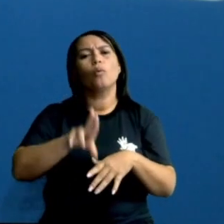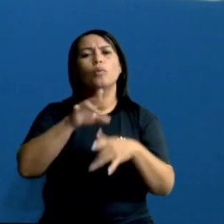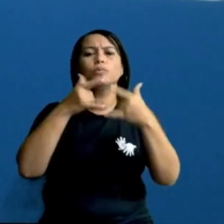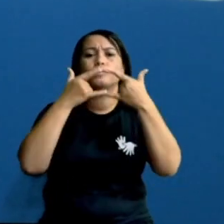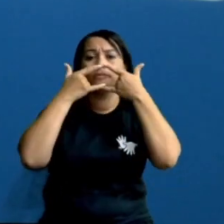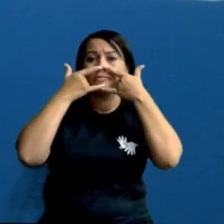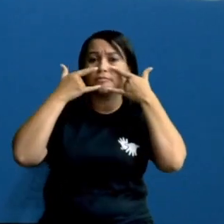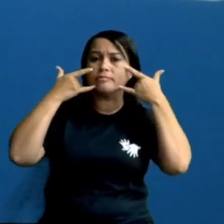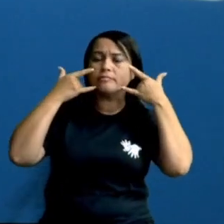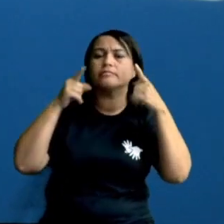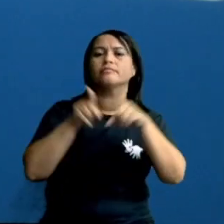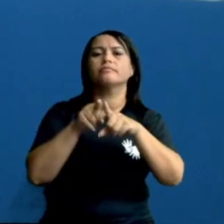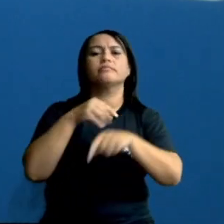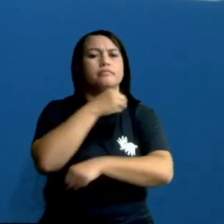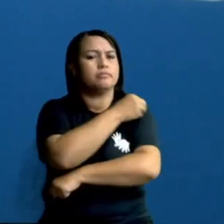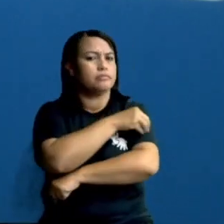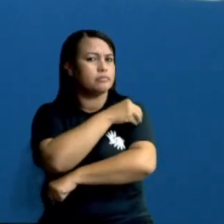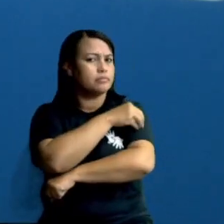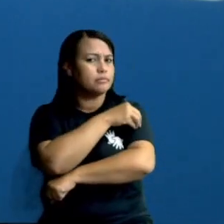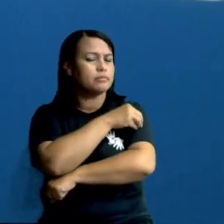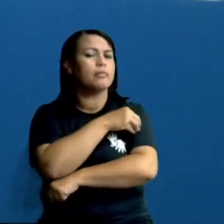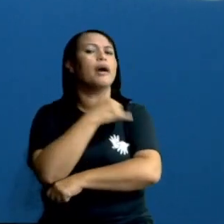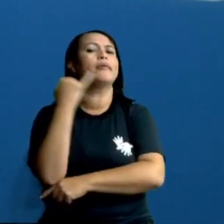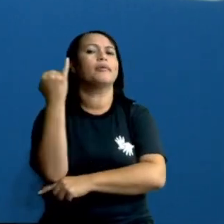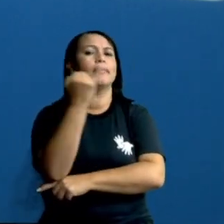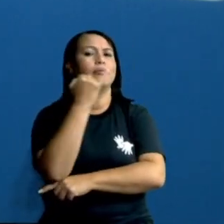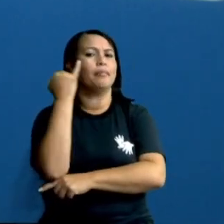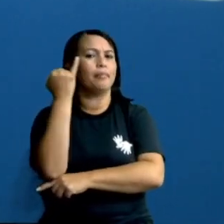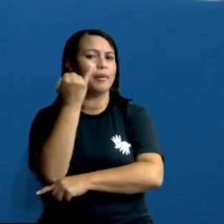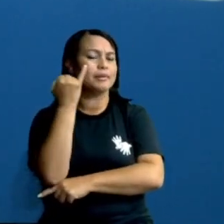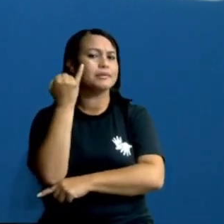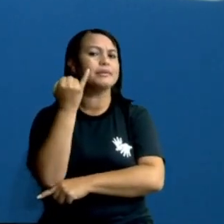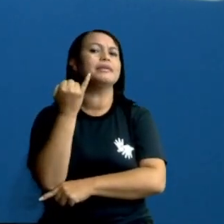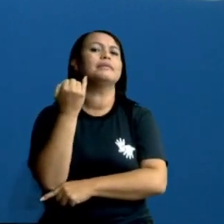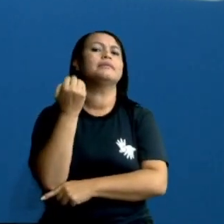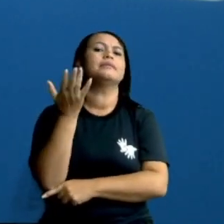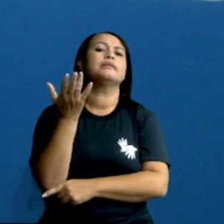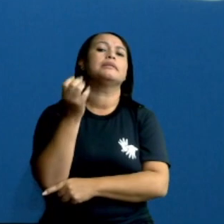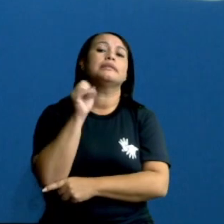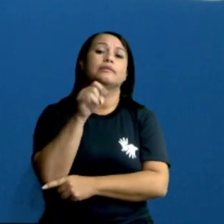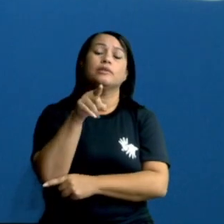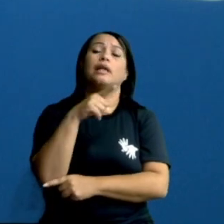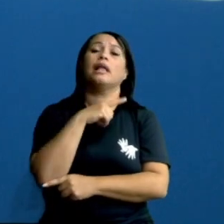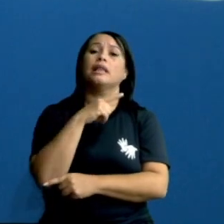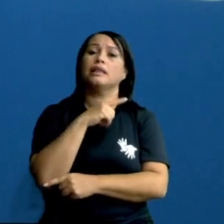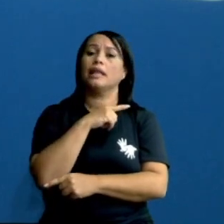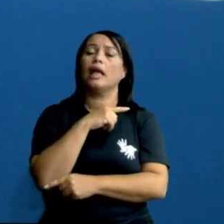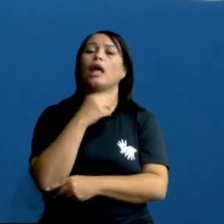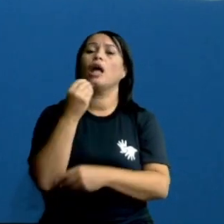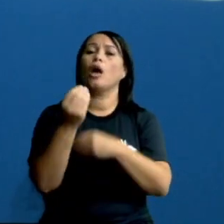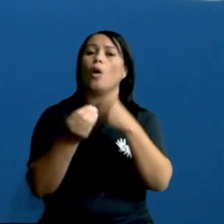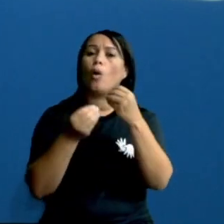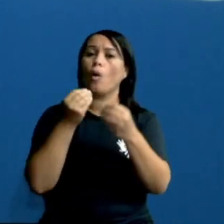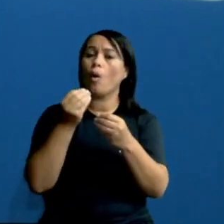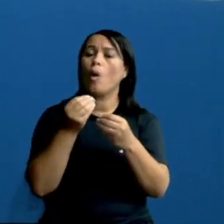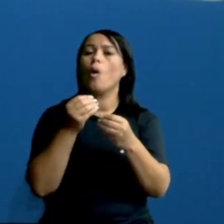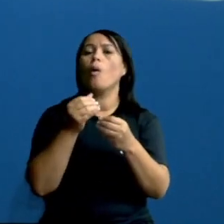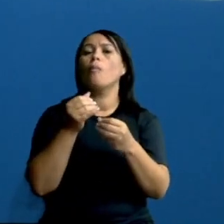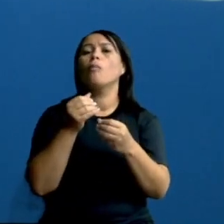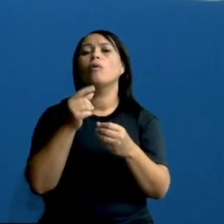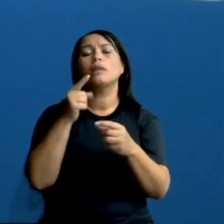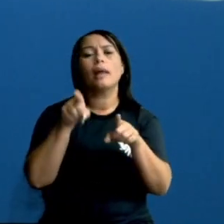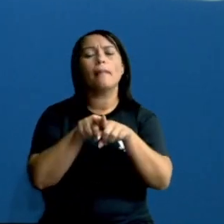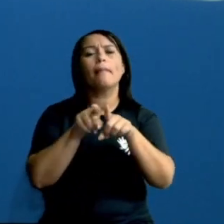da máscara, do álcool em gel, ele é importantíssimo. Se você tem acesso à plataforma